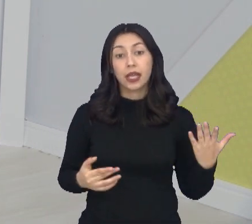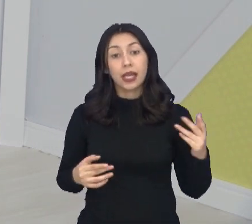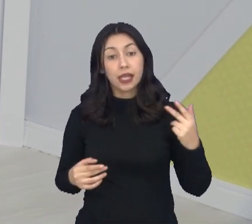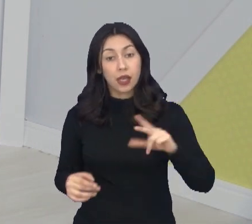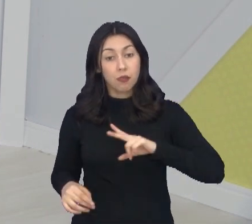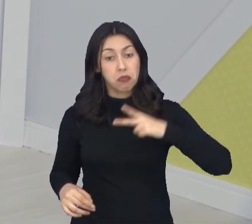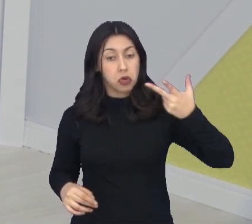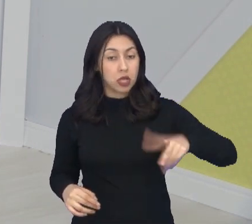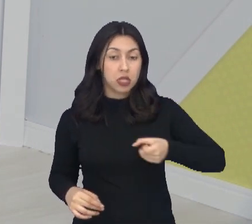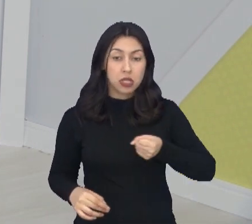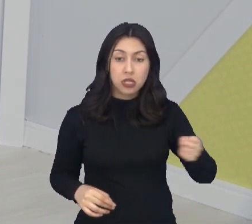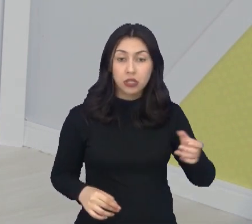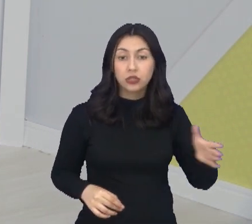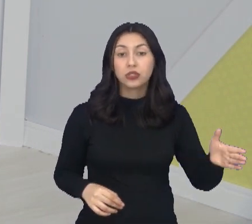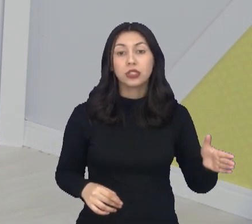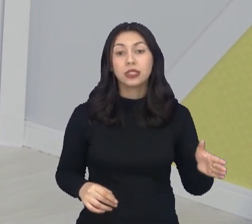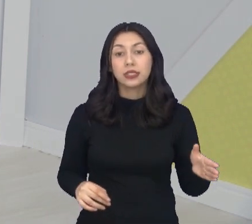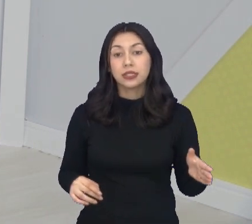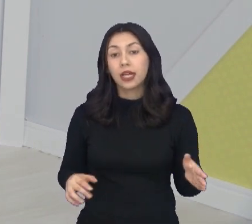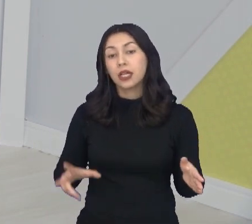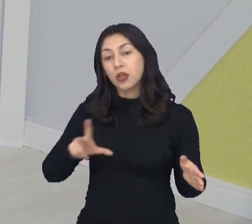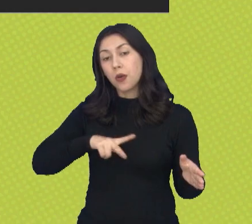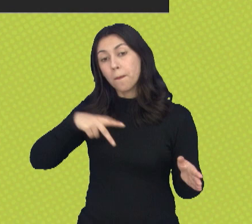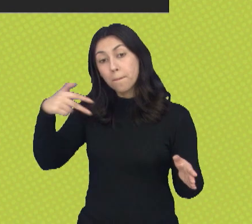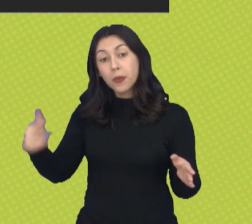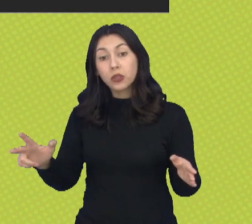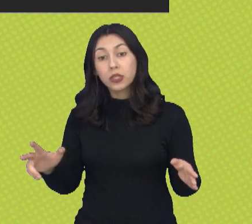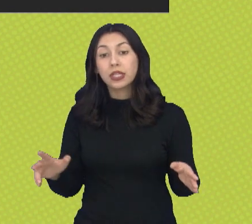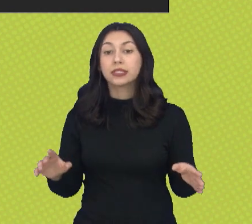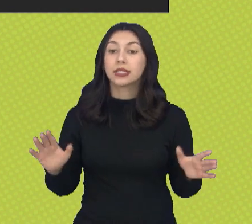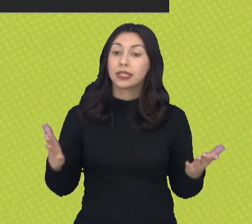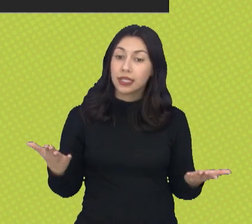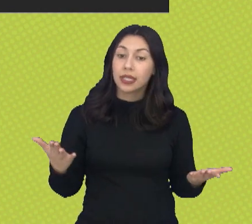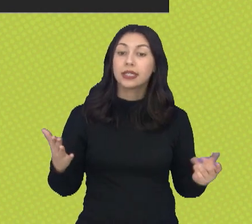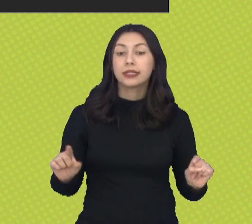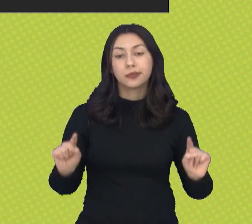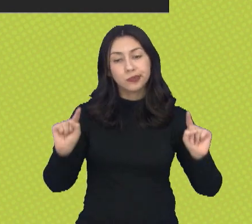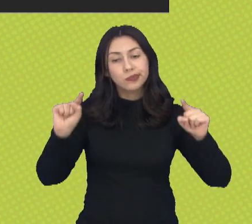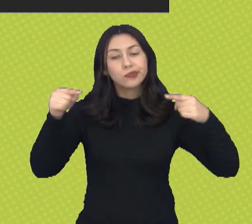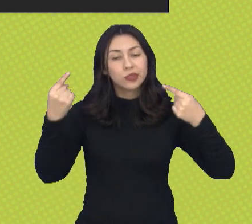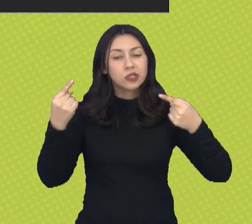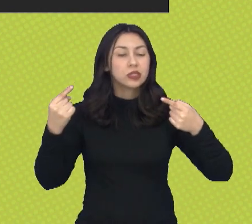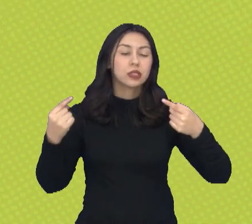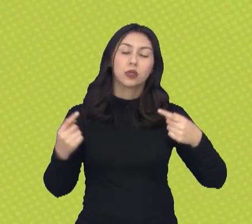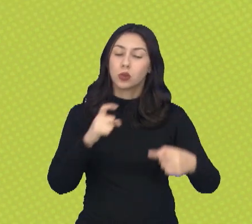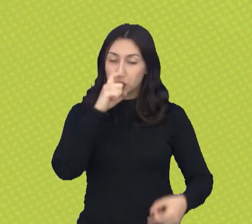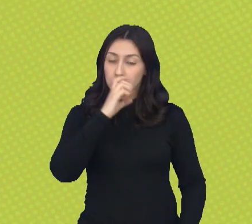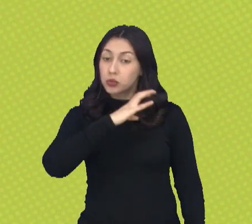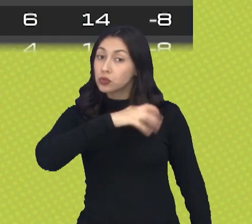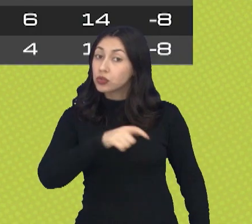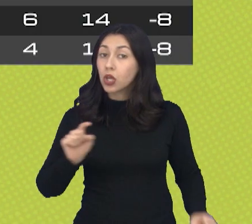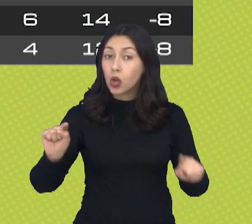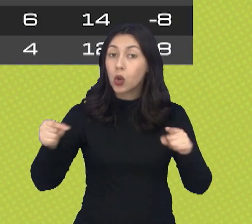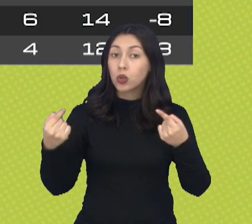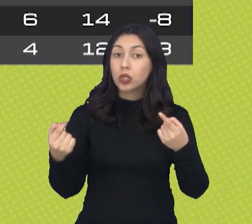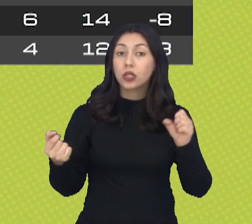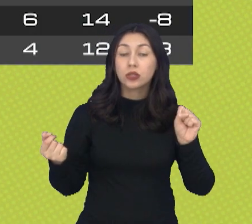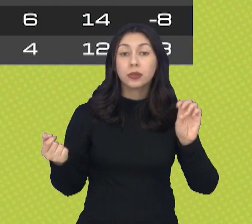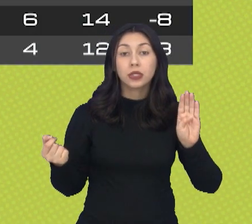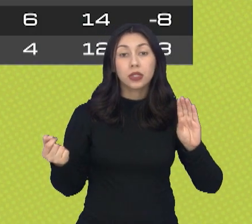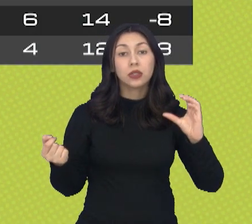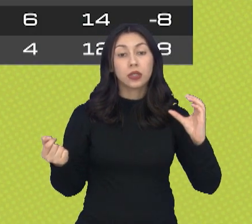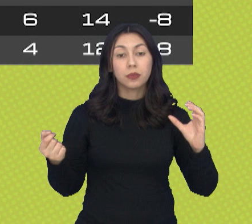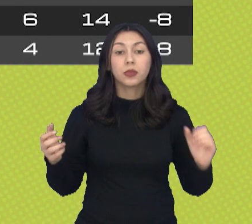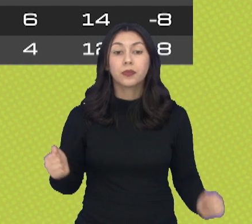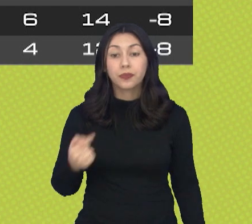São José, 1-0 em cima da Portuguesa de Desportos, e a vitória do São José para cima do São Bernardo. A classificação ficou dessa forma, São José e